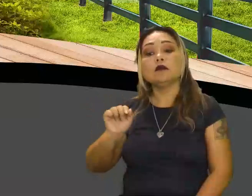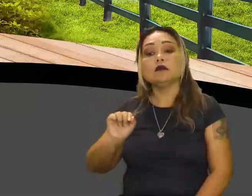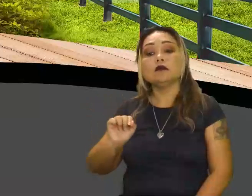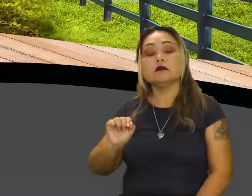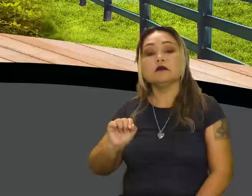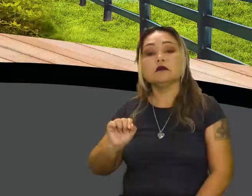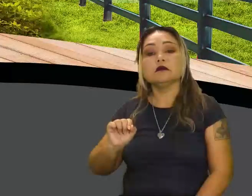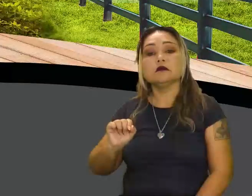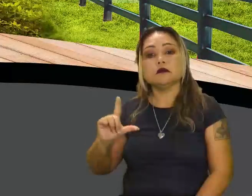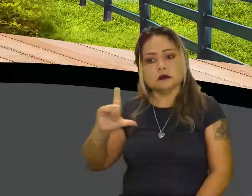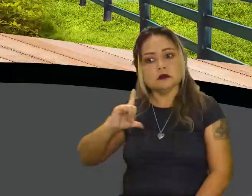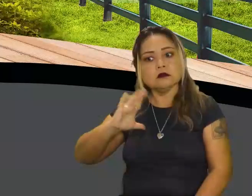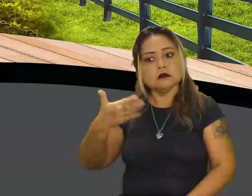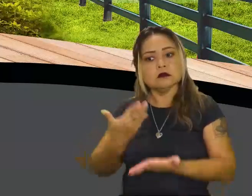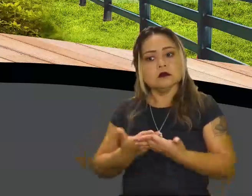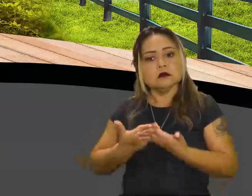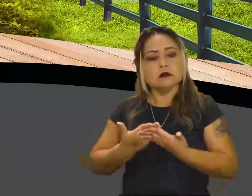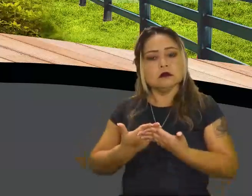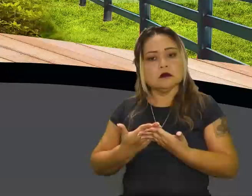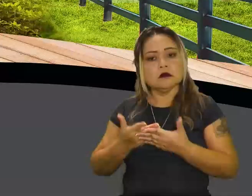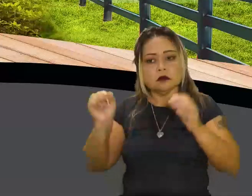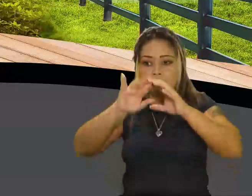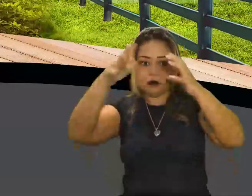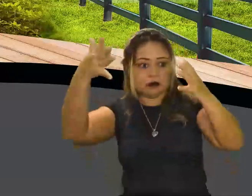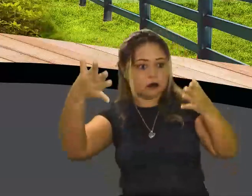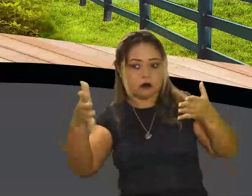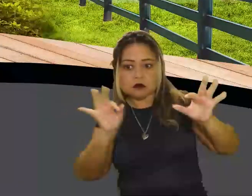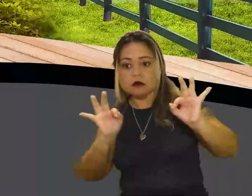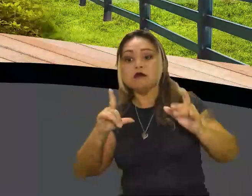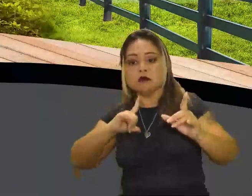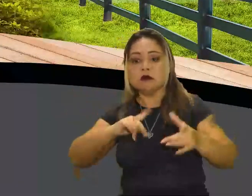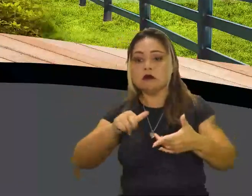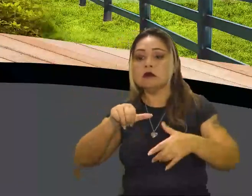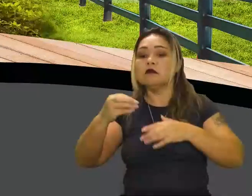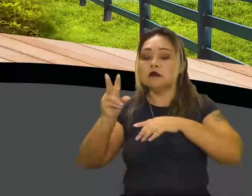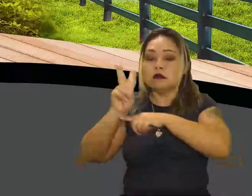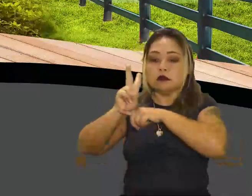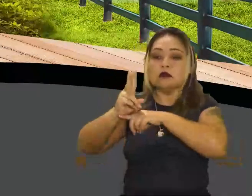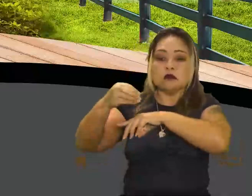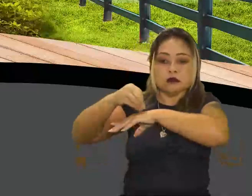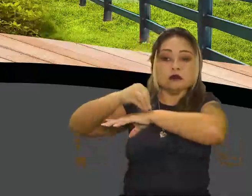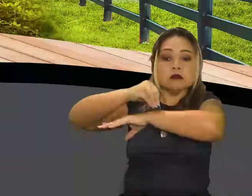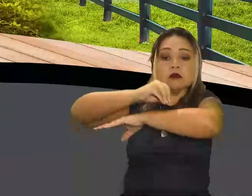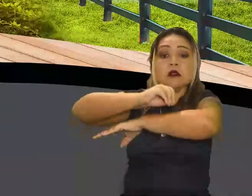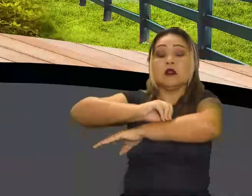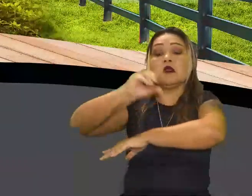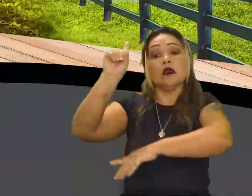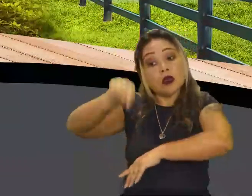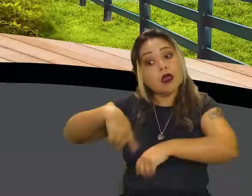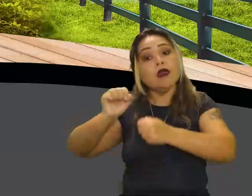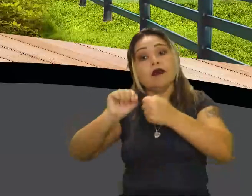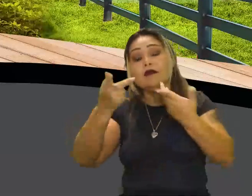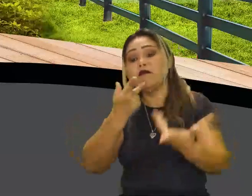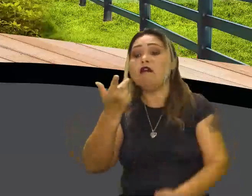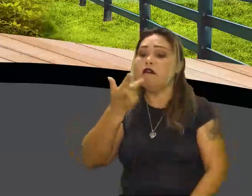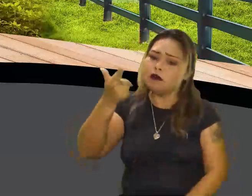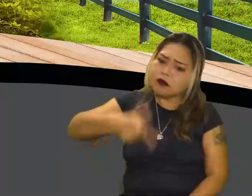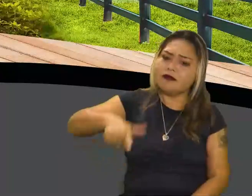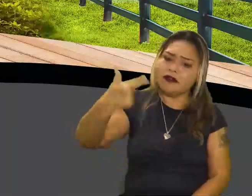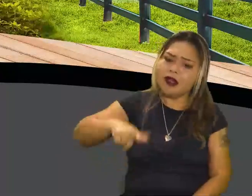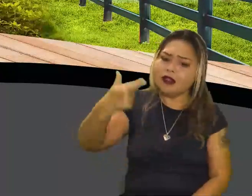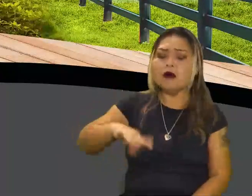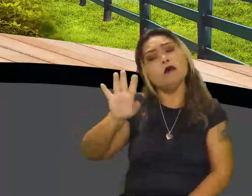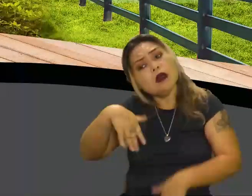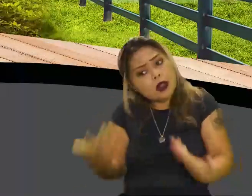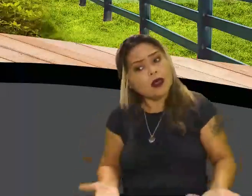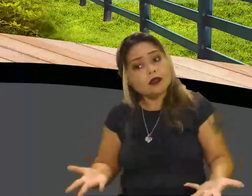Professor, nós vamos ter a aula só da instalação do ranário? Vamos. Essa aula é geral. Meu Deus, esse cara é muito repetitivo.